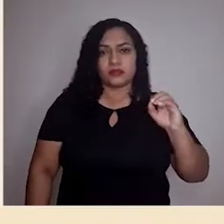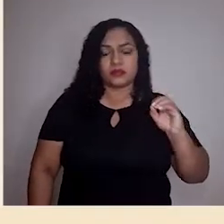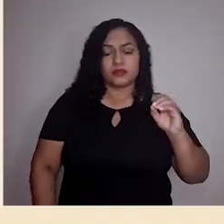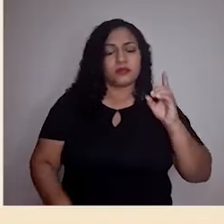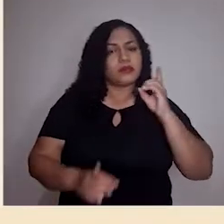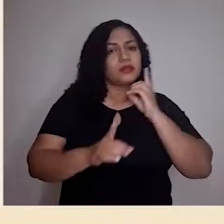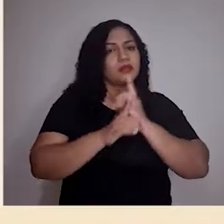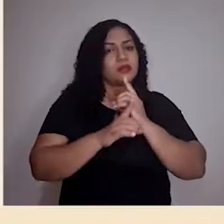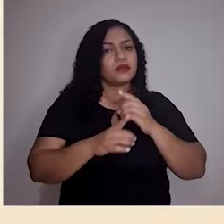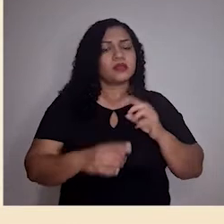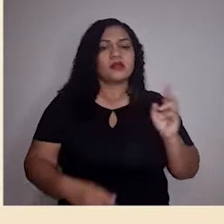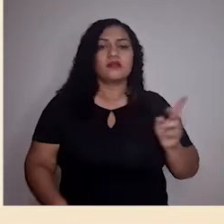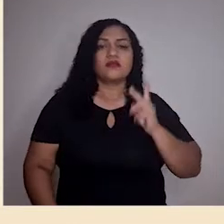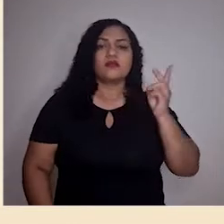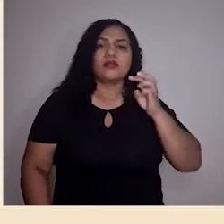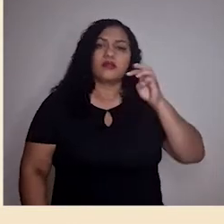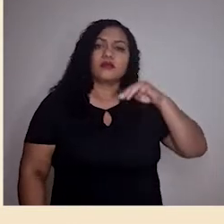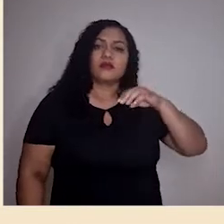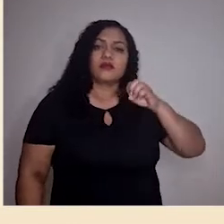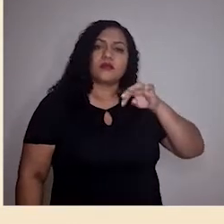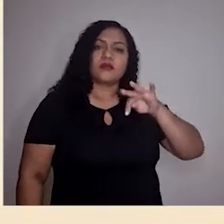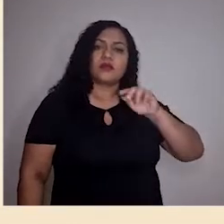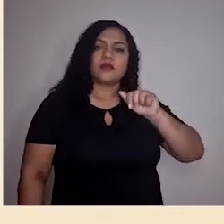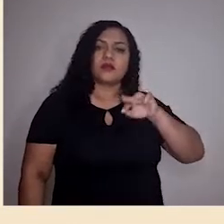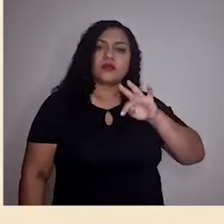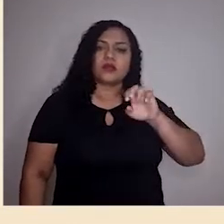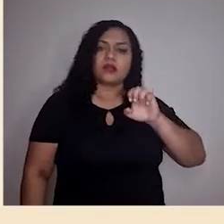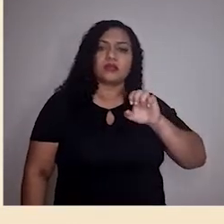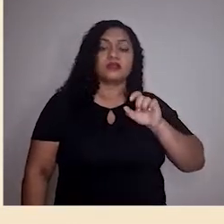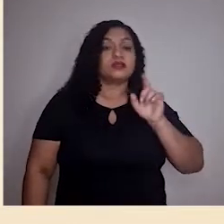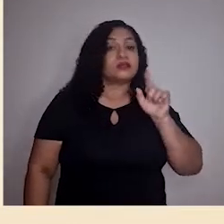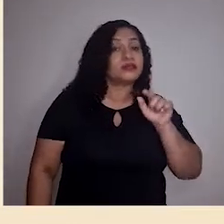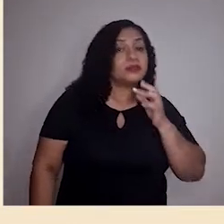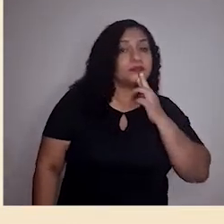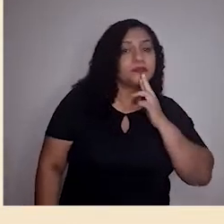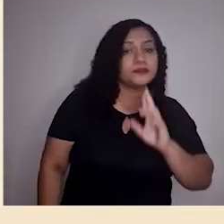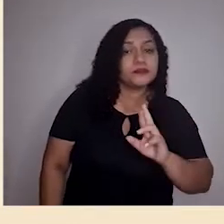mais 1.210. O valor acumulado do terceiro mês é